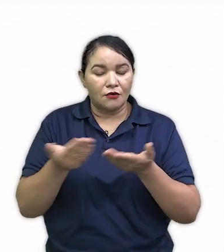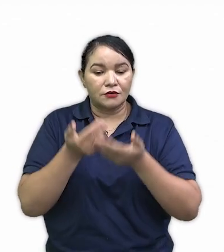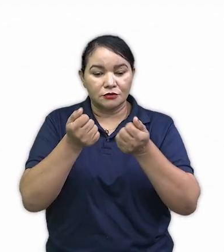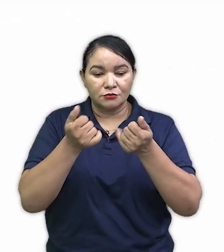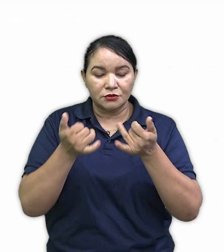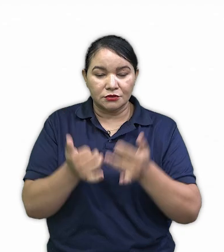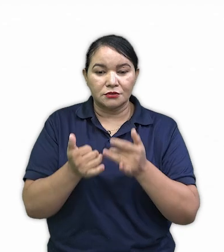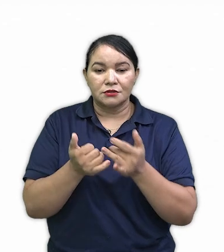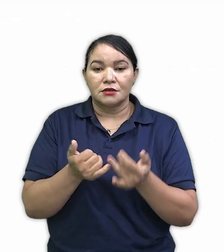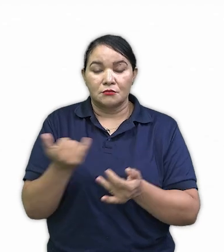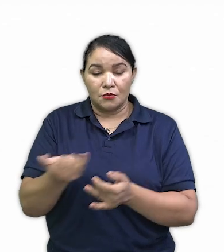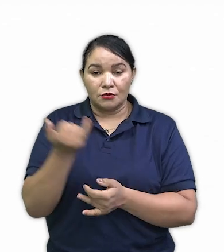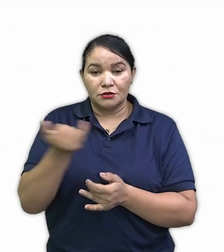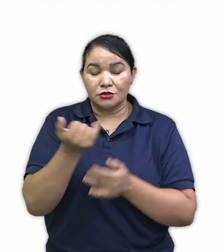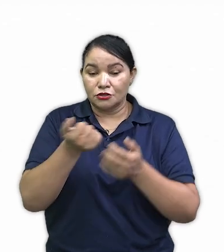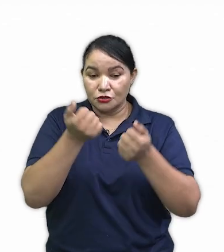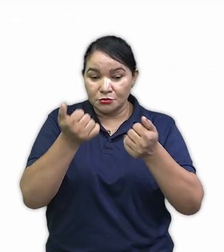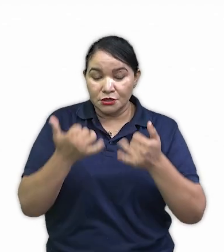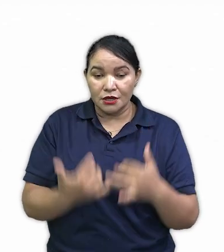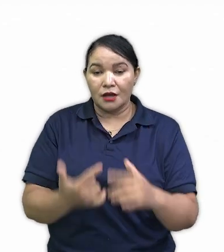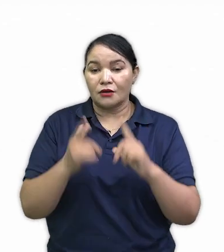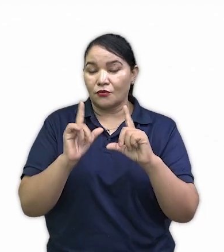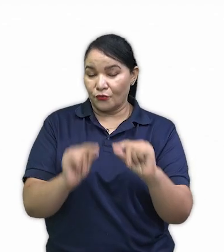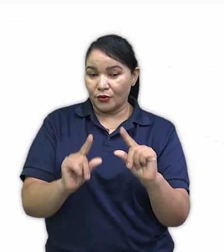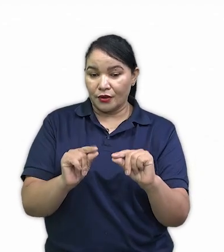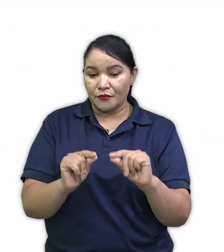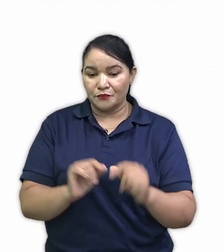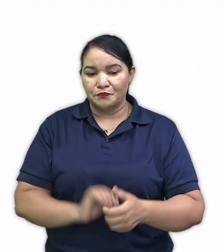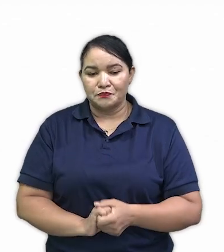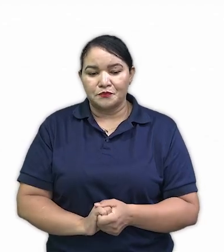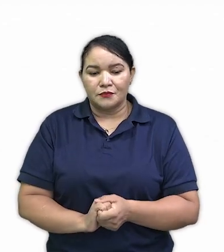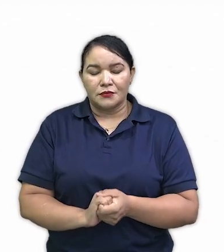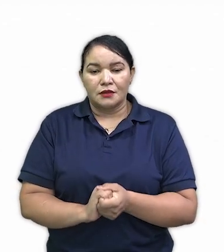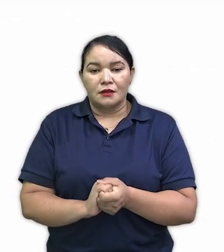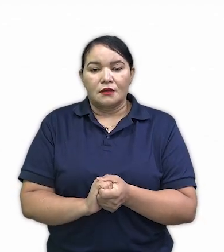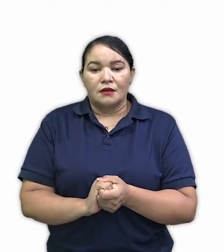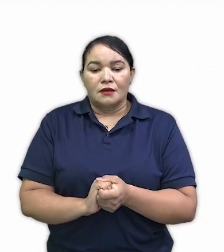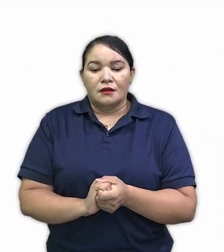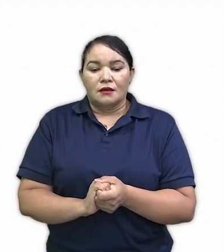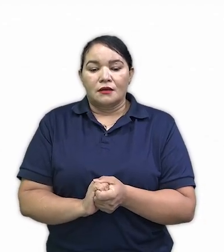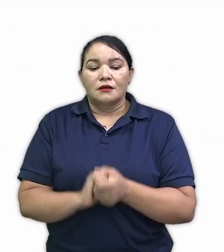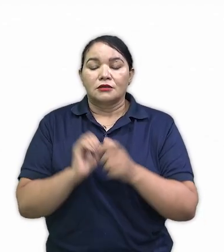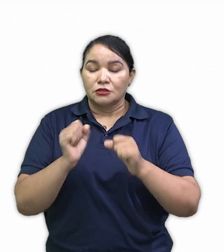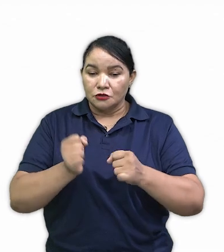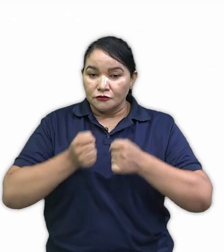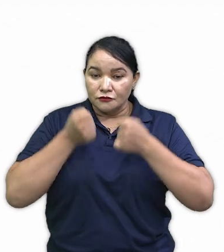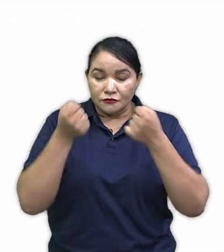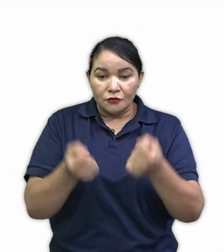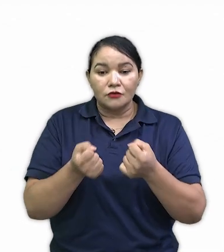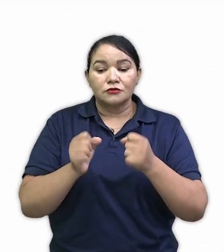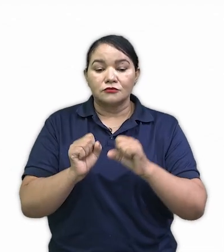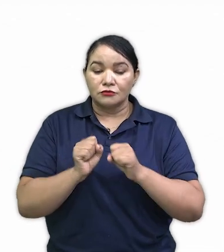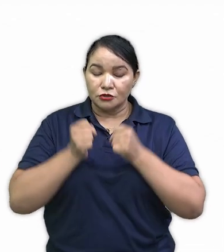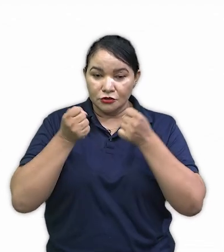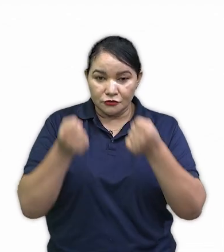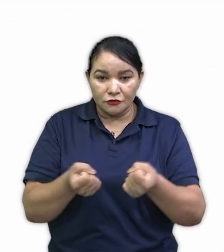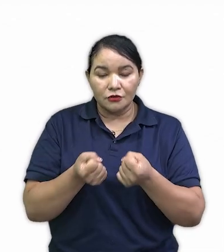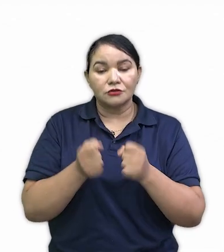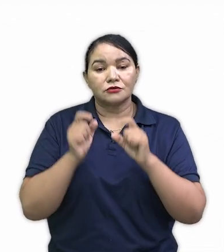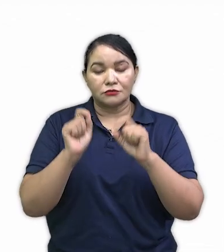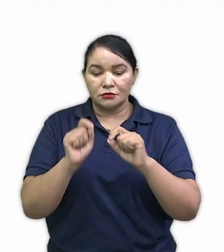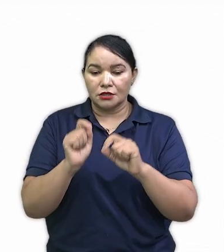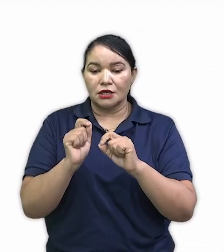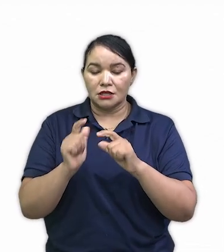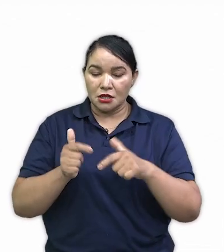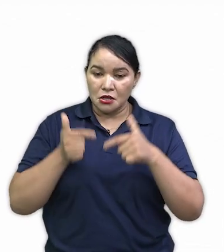necessário salientar o quê, gente? É necessário salientar que os esforços foram realizados aonde?